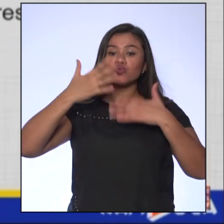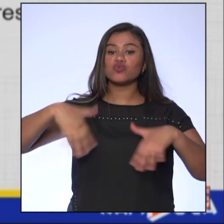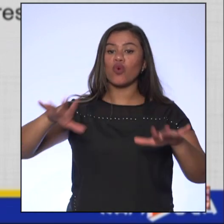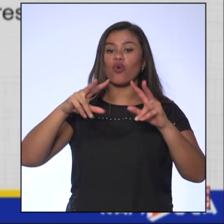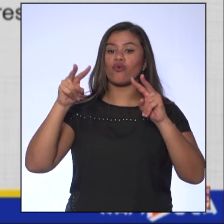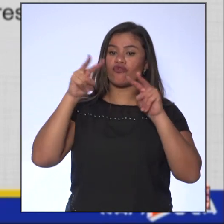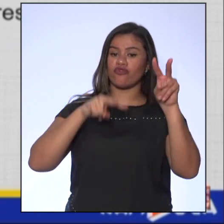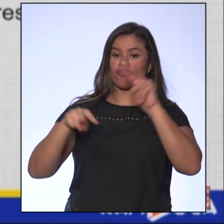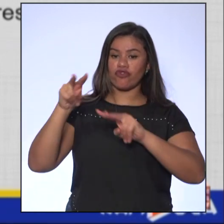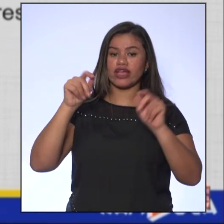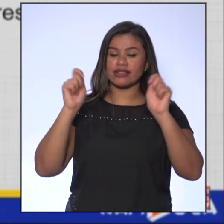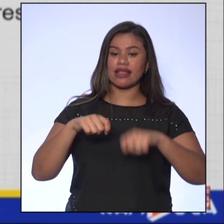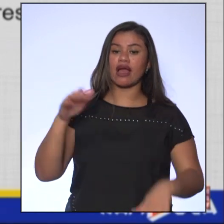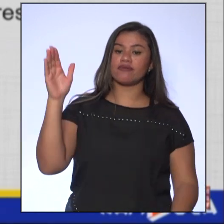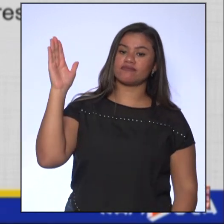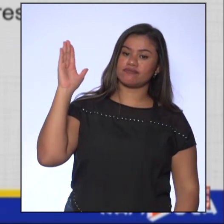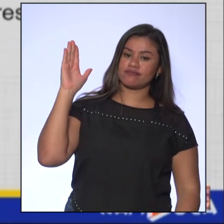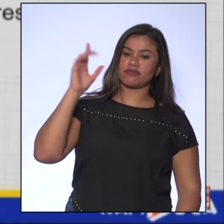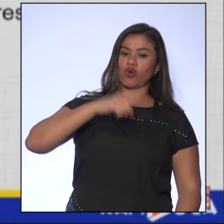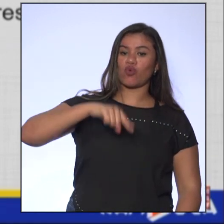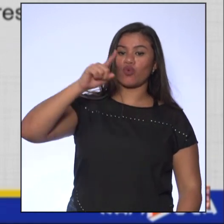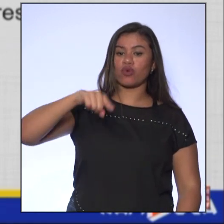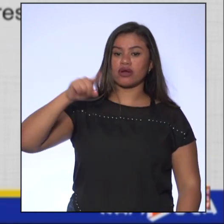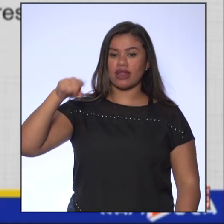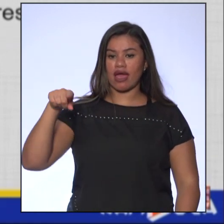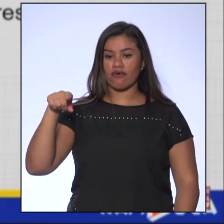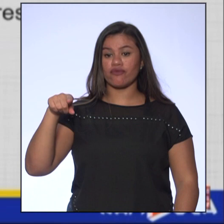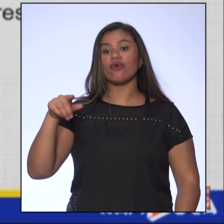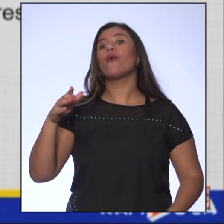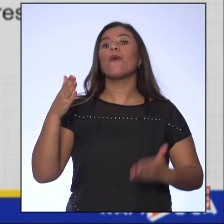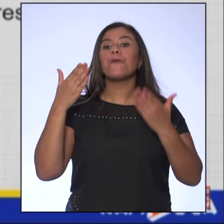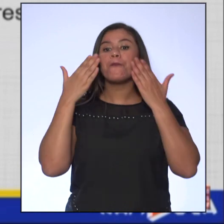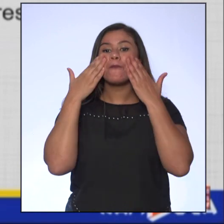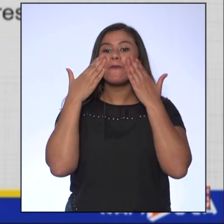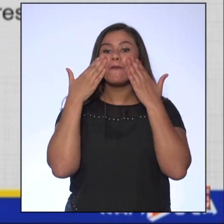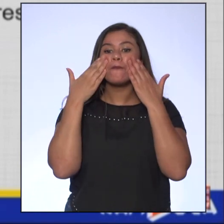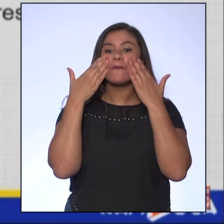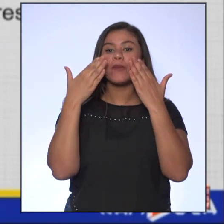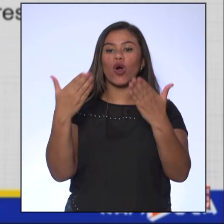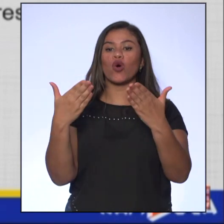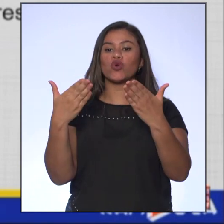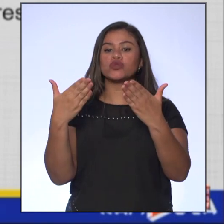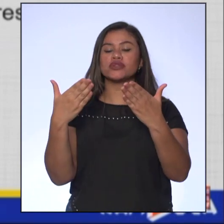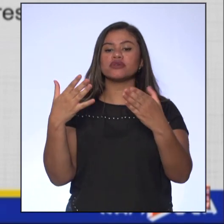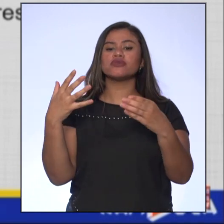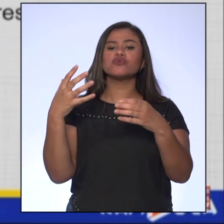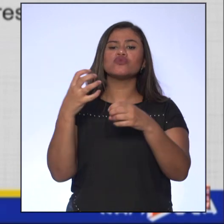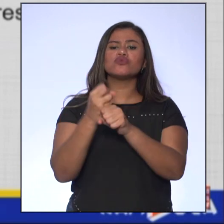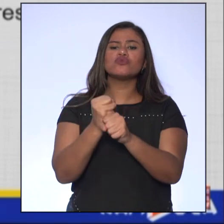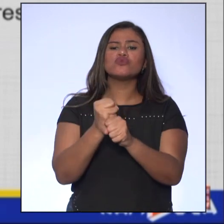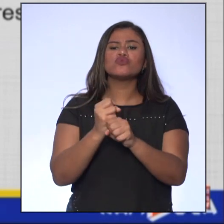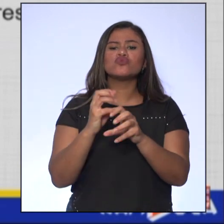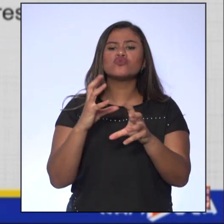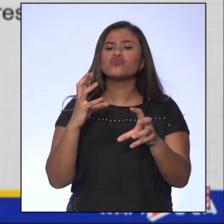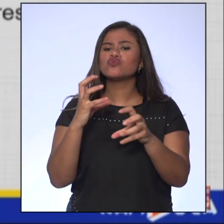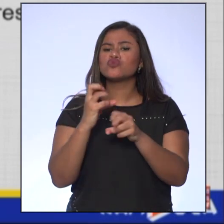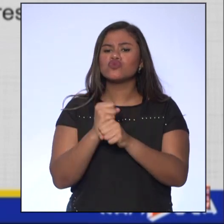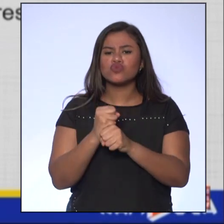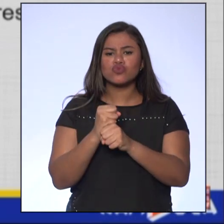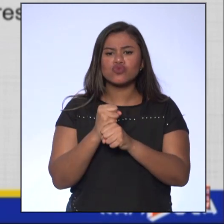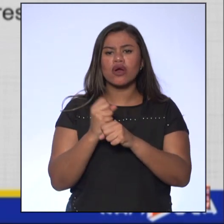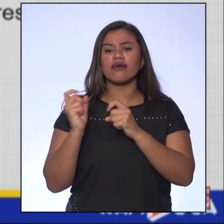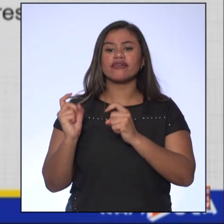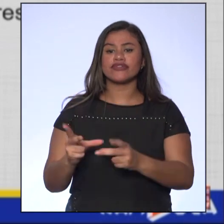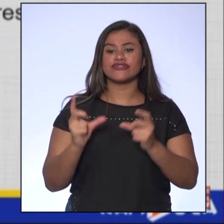gráfico mostrado a seguir, que apresenta a evolução do total. Total de quê, professor? Total de